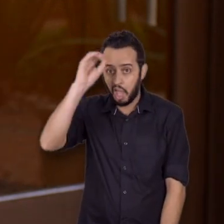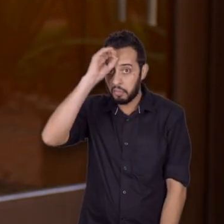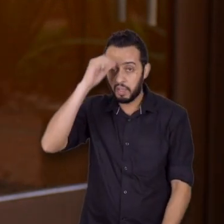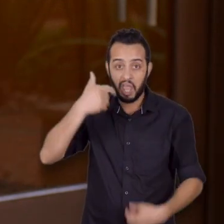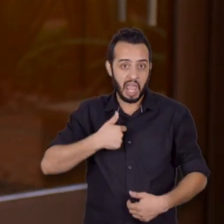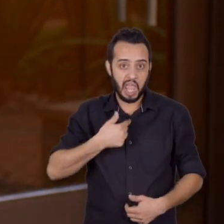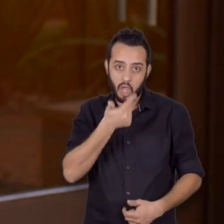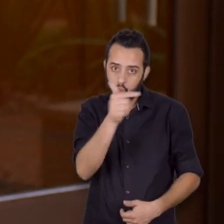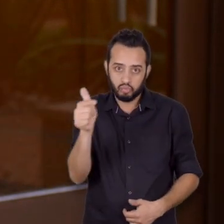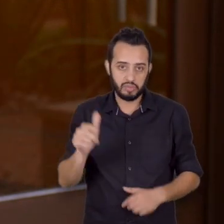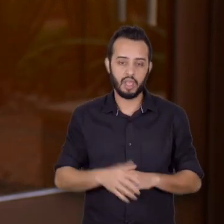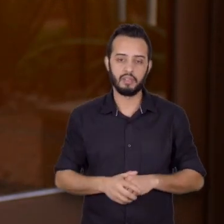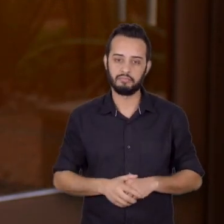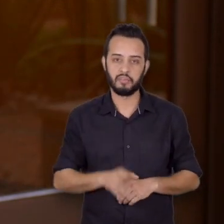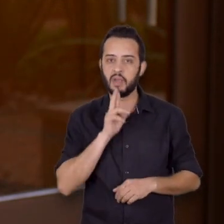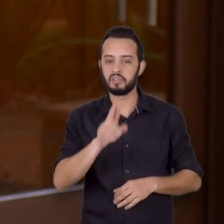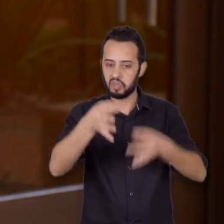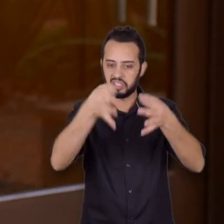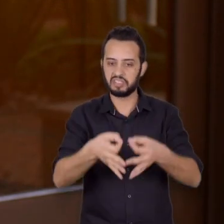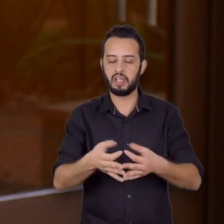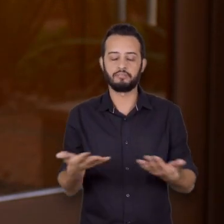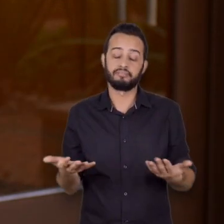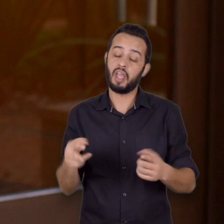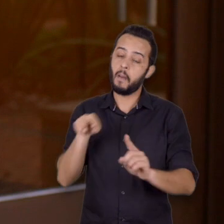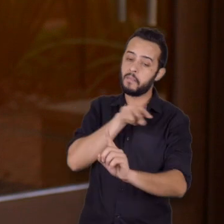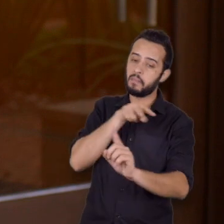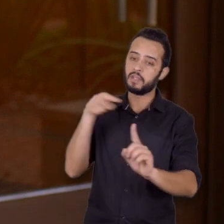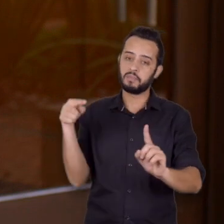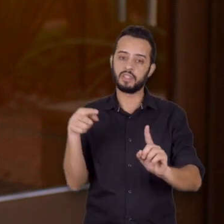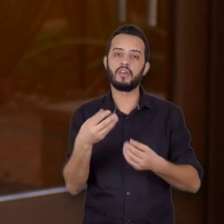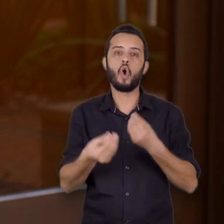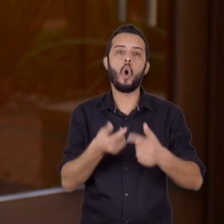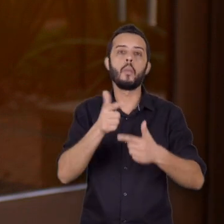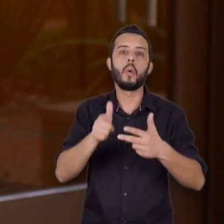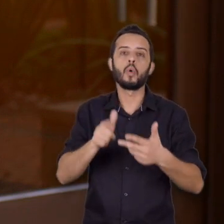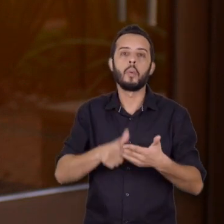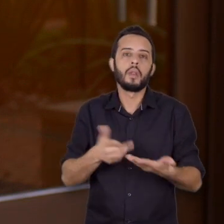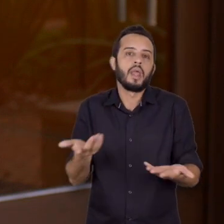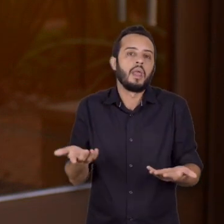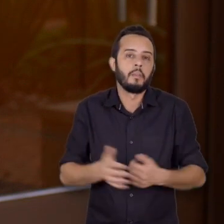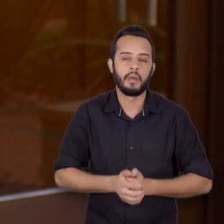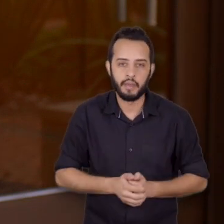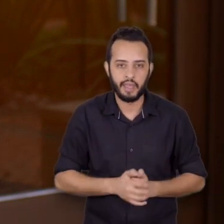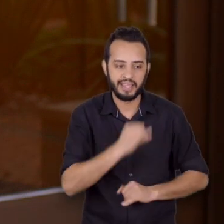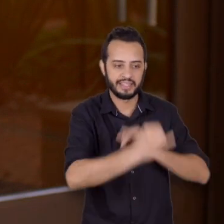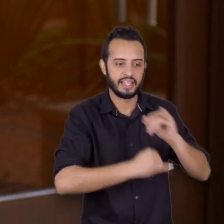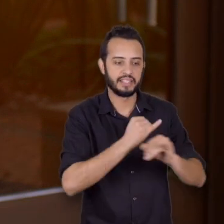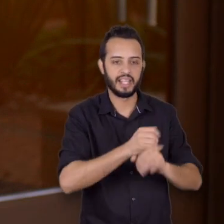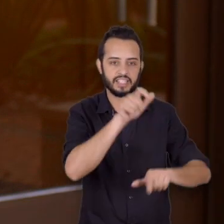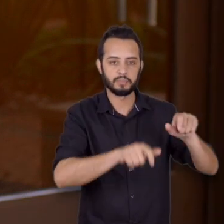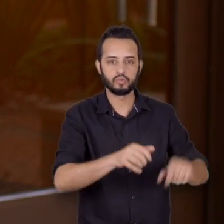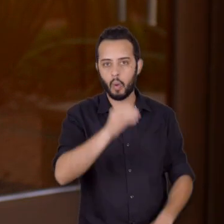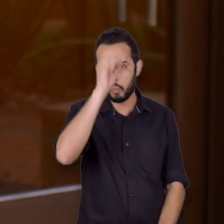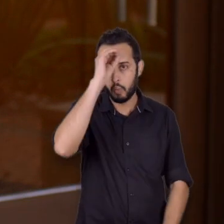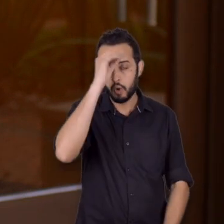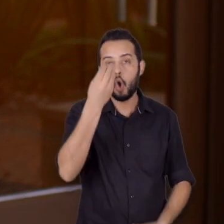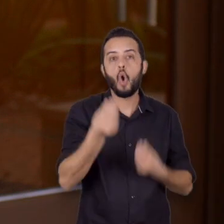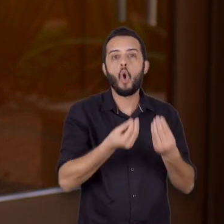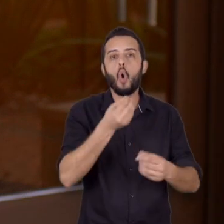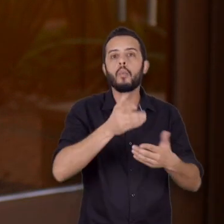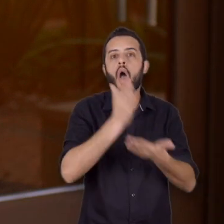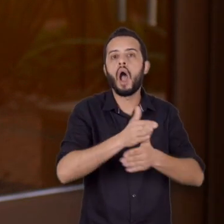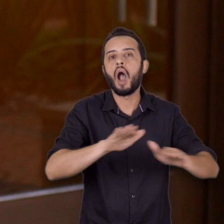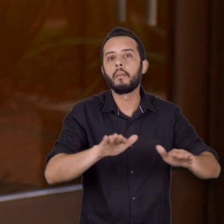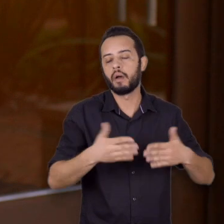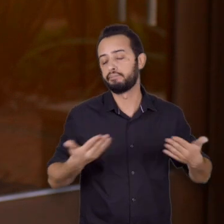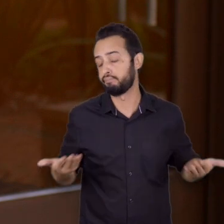resposta para dizer, desse ponto de vista, como a gente resolve o problema do analfabetismo digital. Não tem. Mas, se a gente continuar pensando